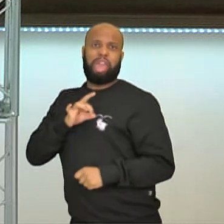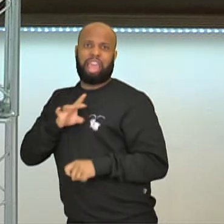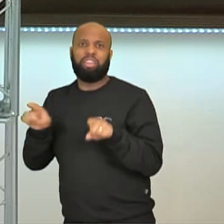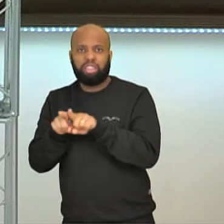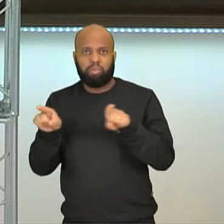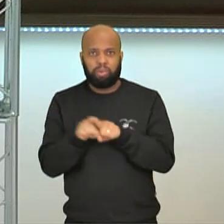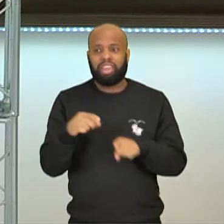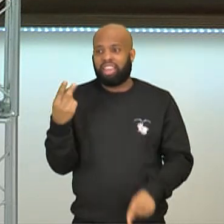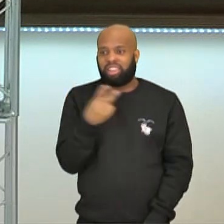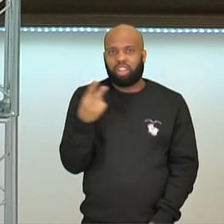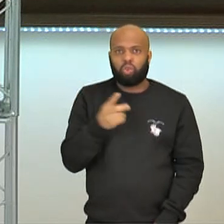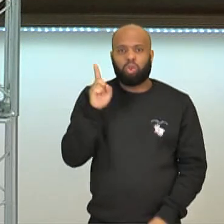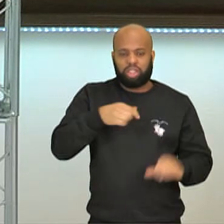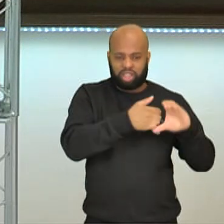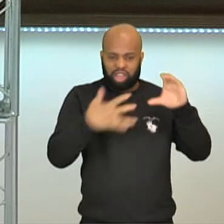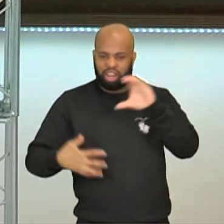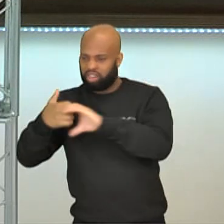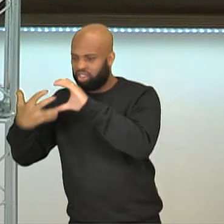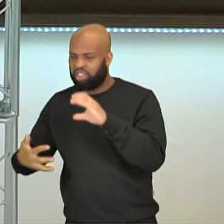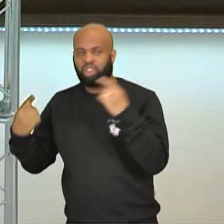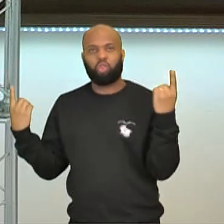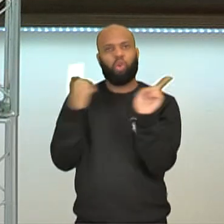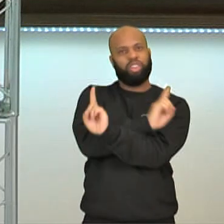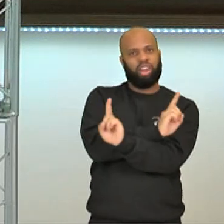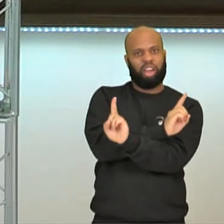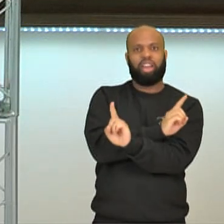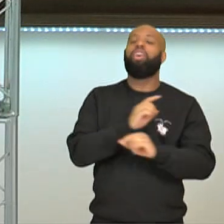apavora? São duas características bem opostas.